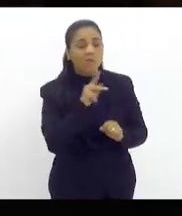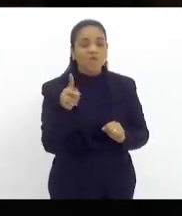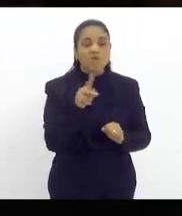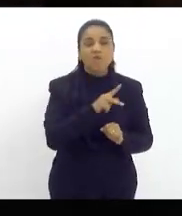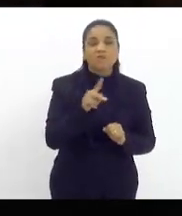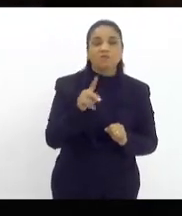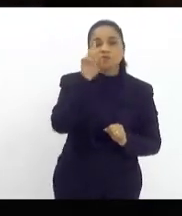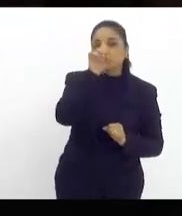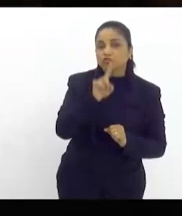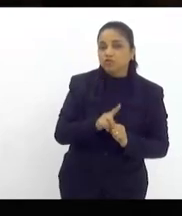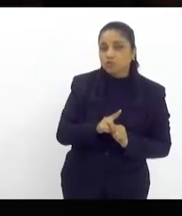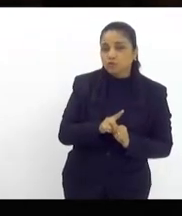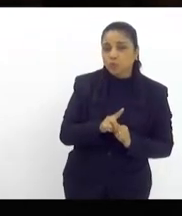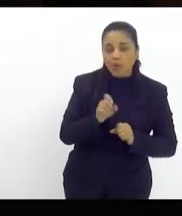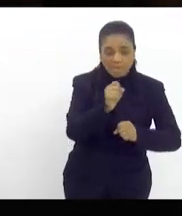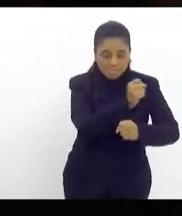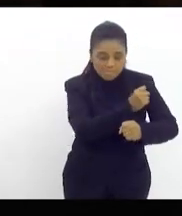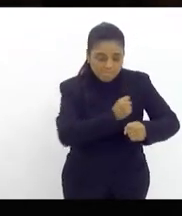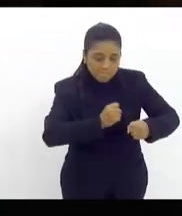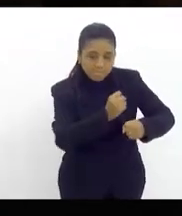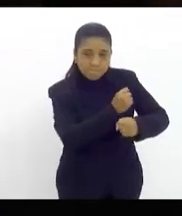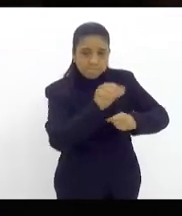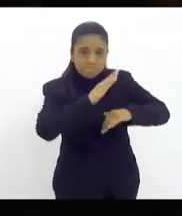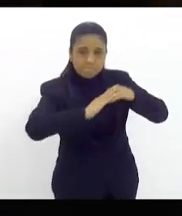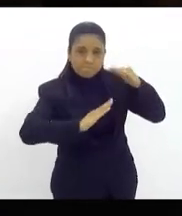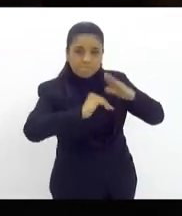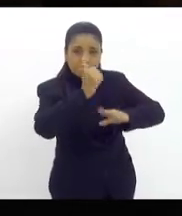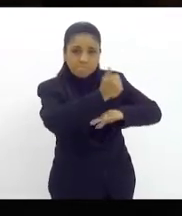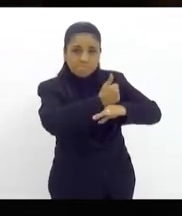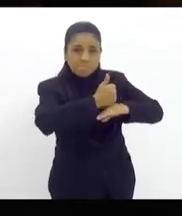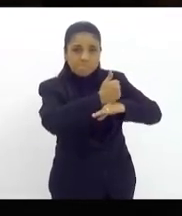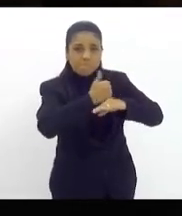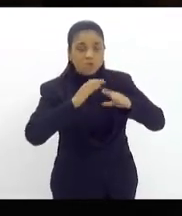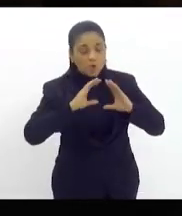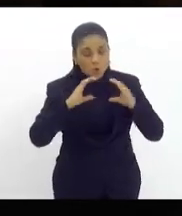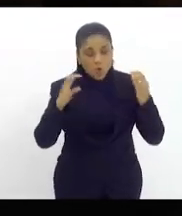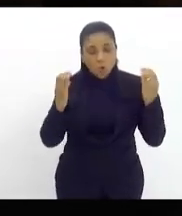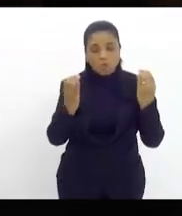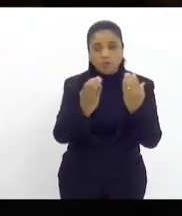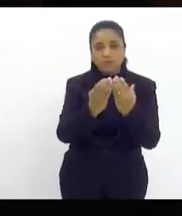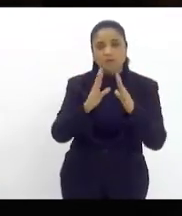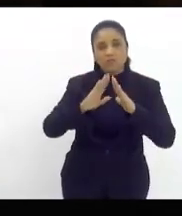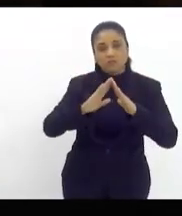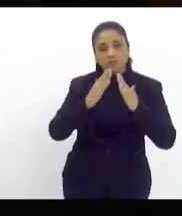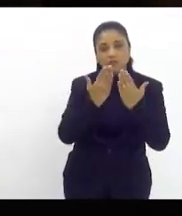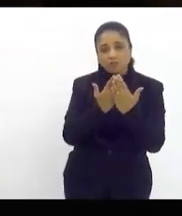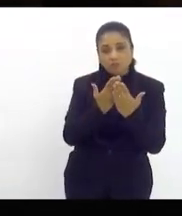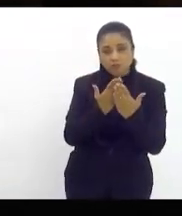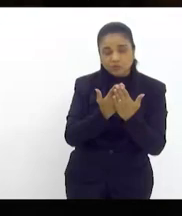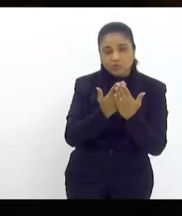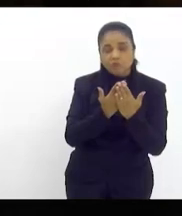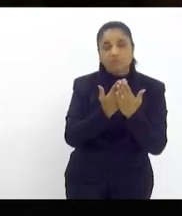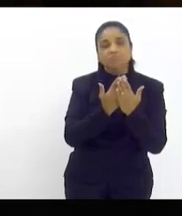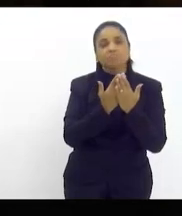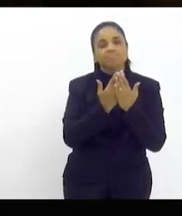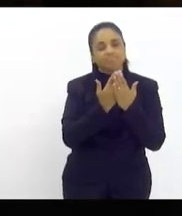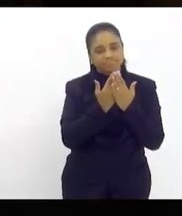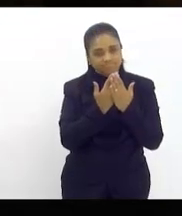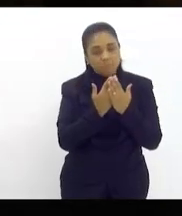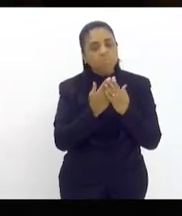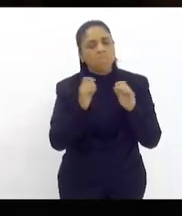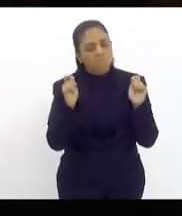aquele diretor aquela merendeira na escola como uma comunidade escolar que podem sim apresentar